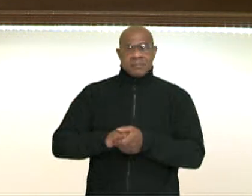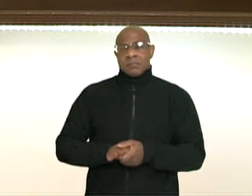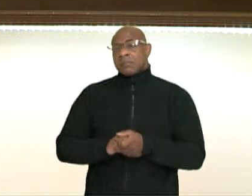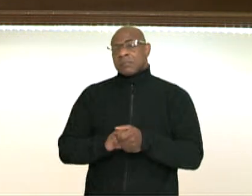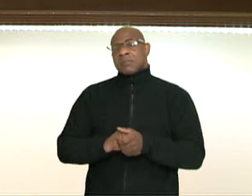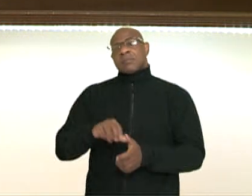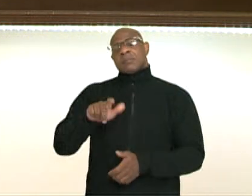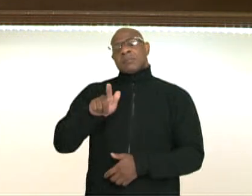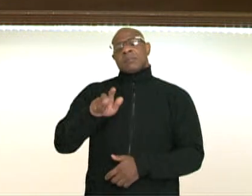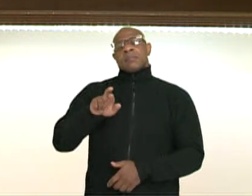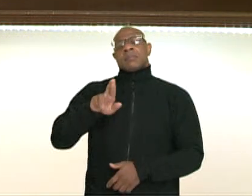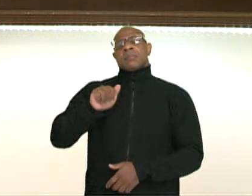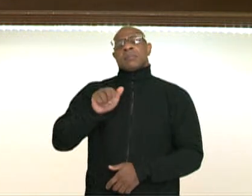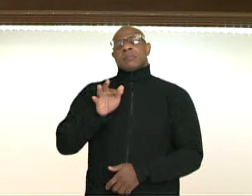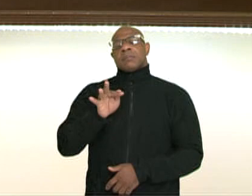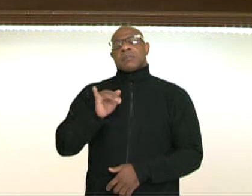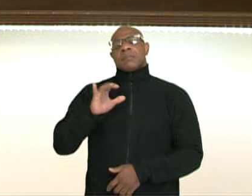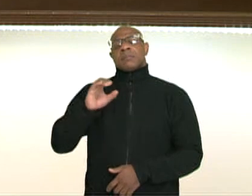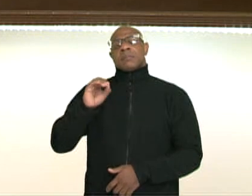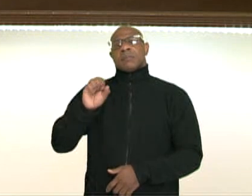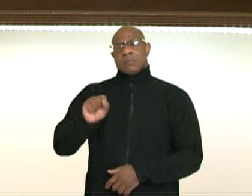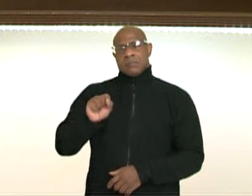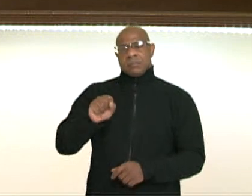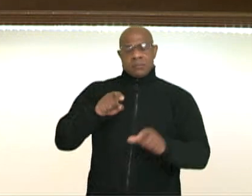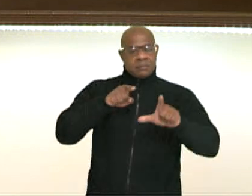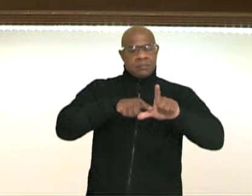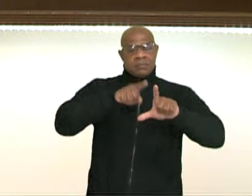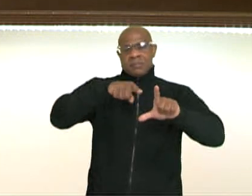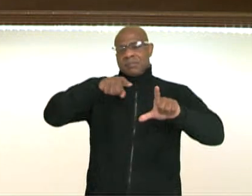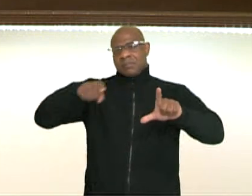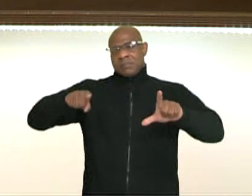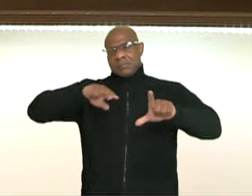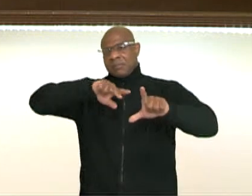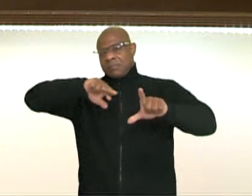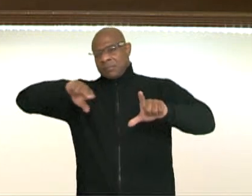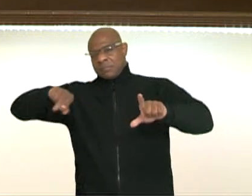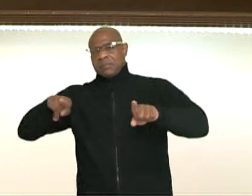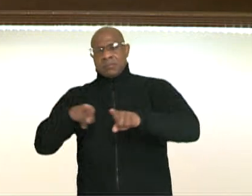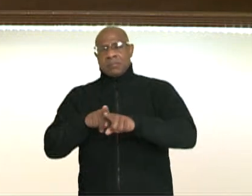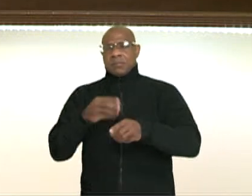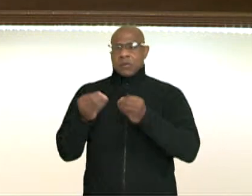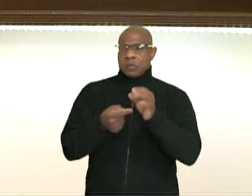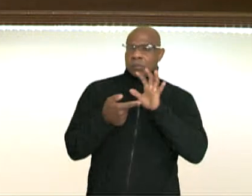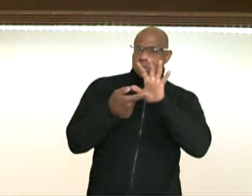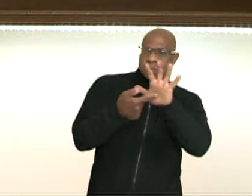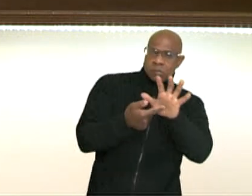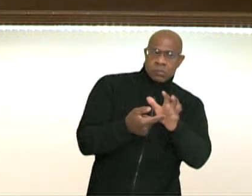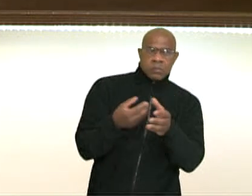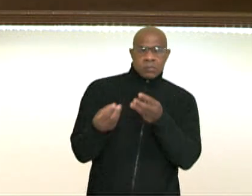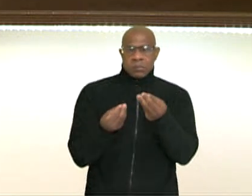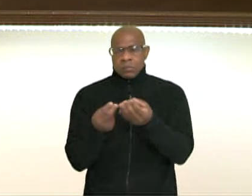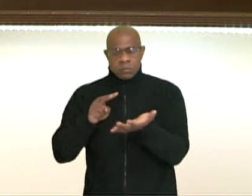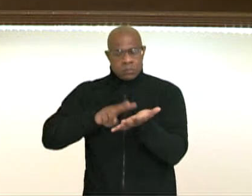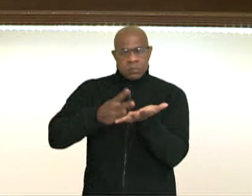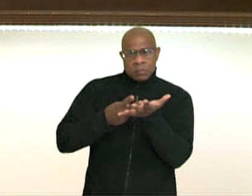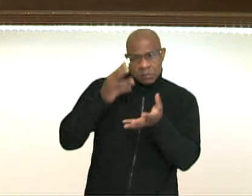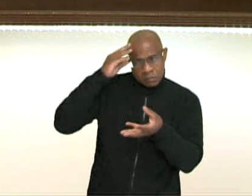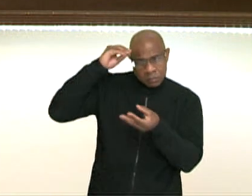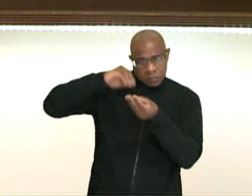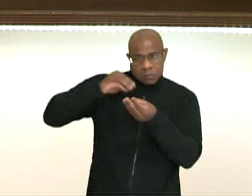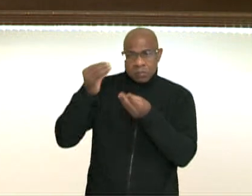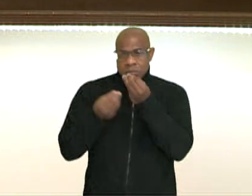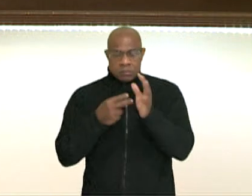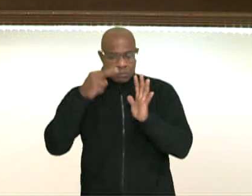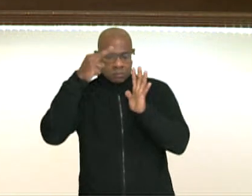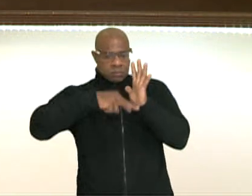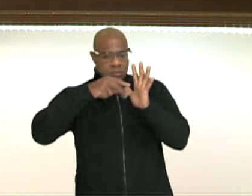gráficos. Olha que legal! O gráficos é a representação correta deles, a representação, a interpretação, a